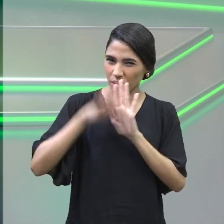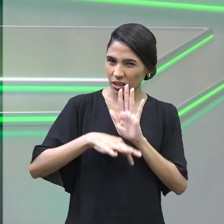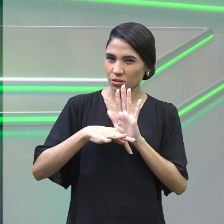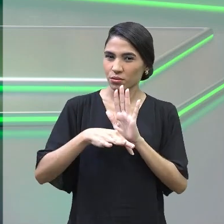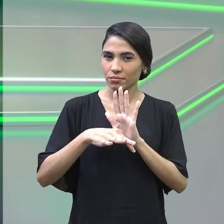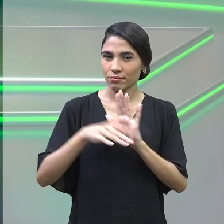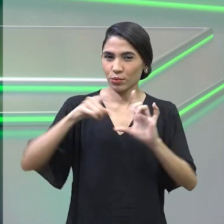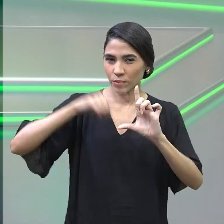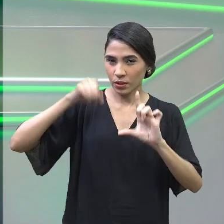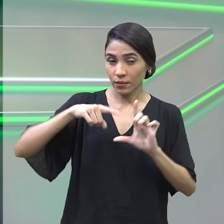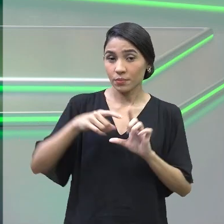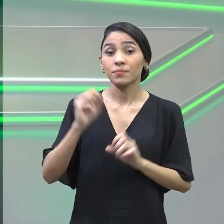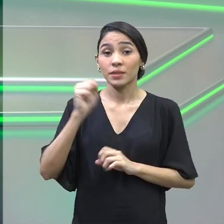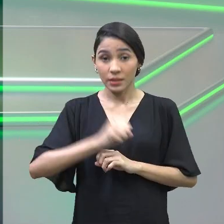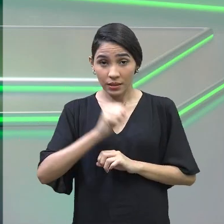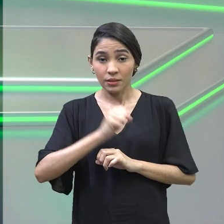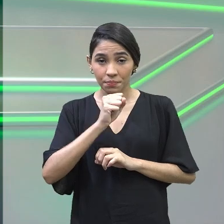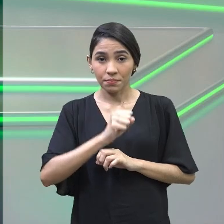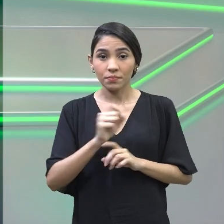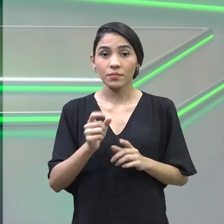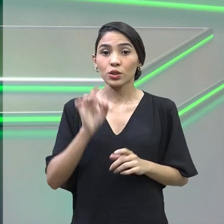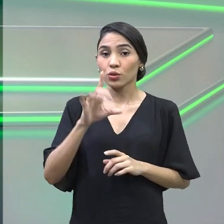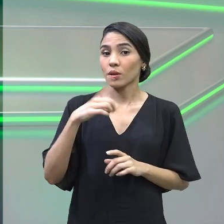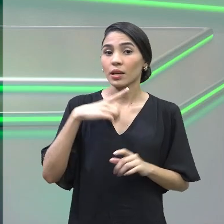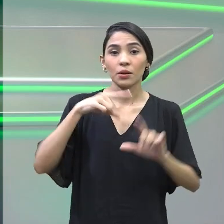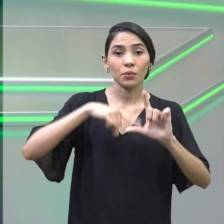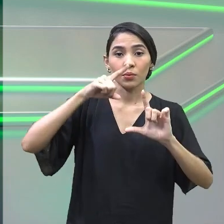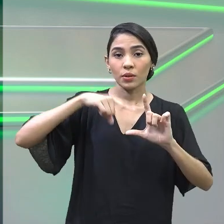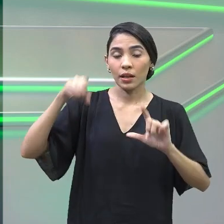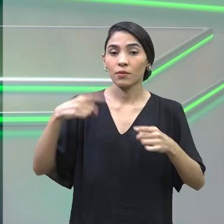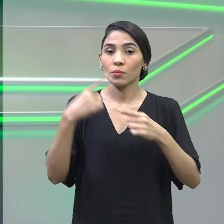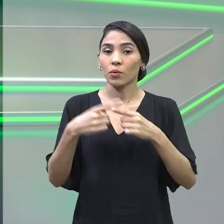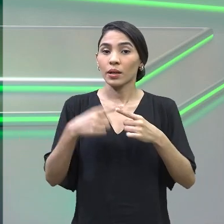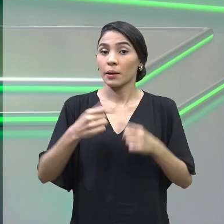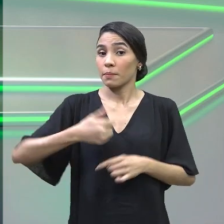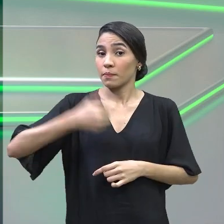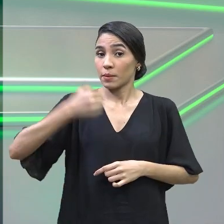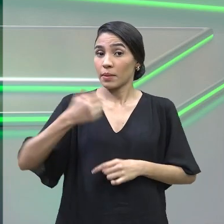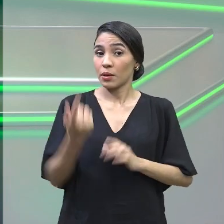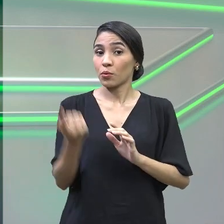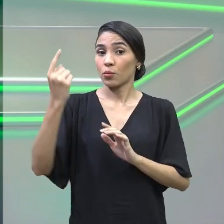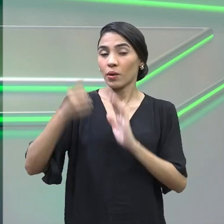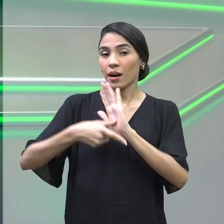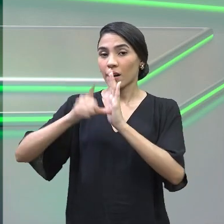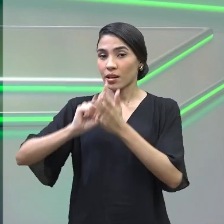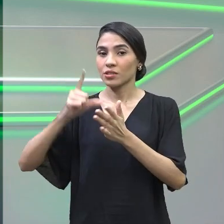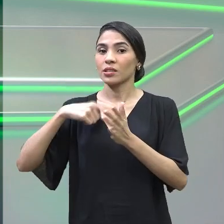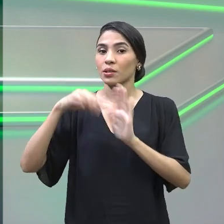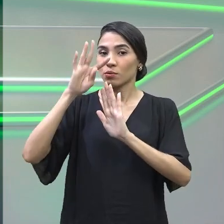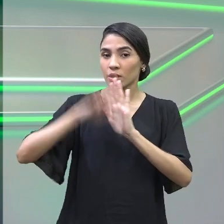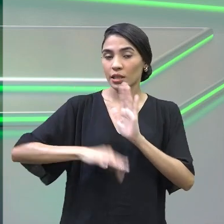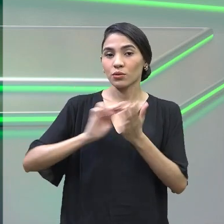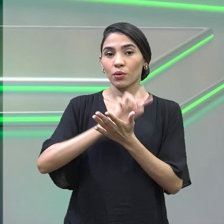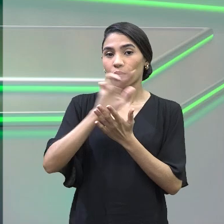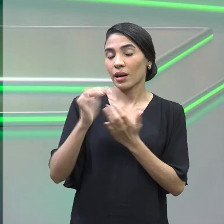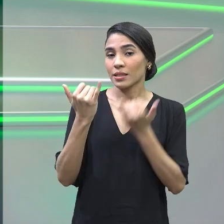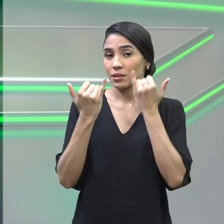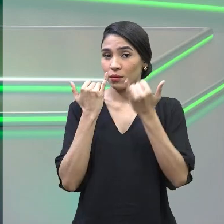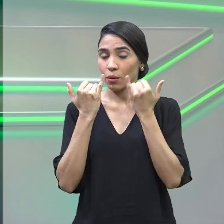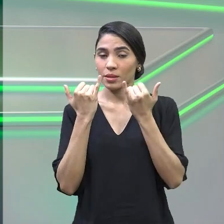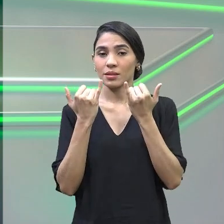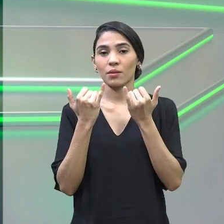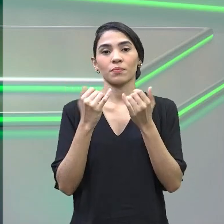Sim, claro. Só existe o gráfico porque primeiro existe o texto, com suas informações diversas. E aí